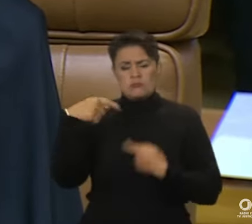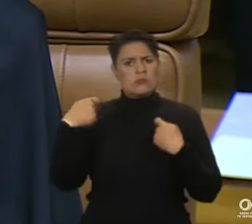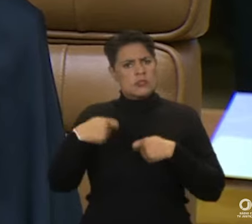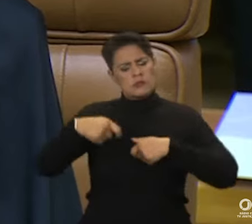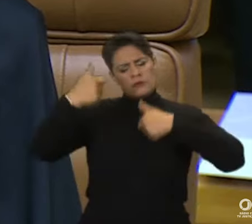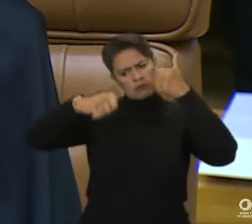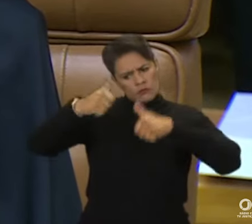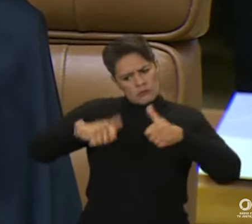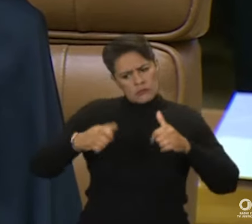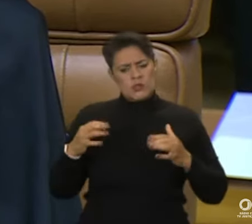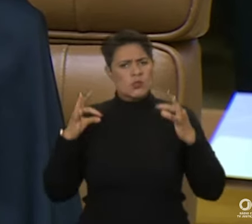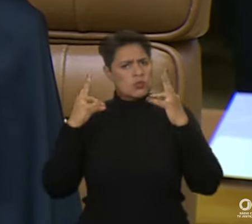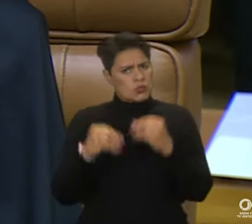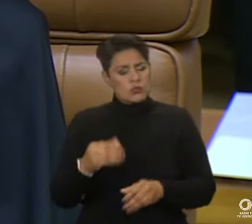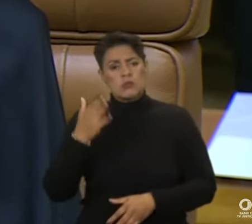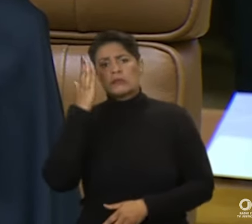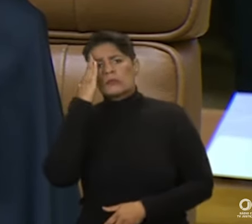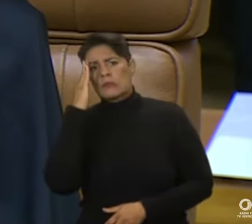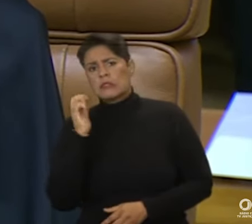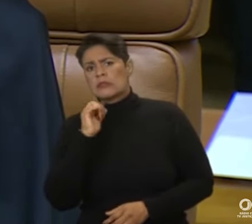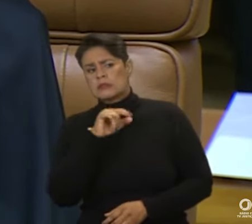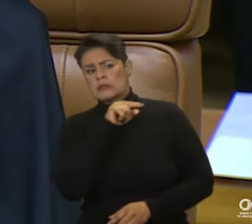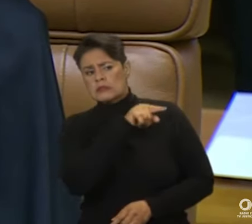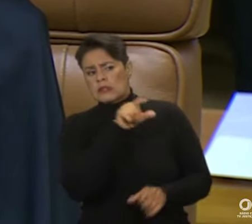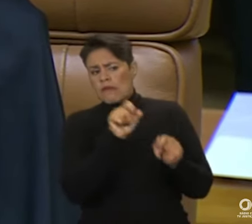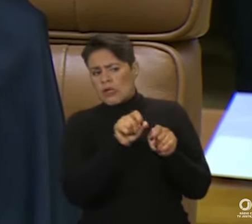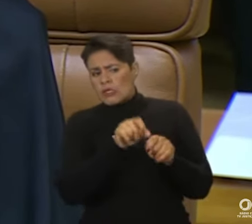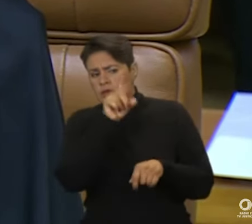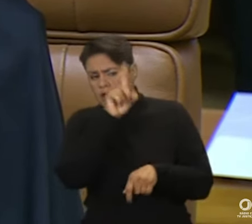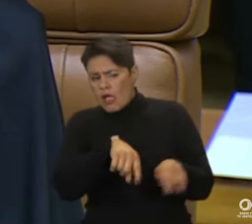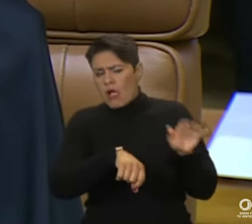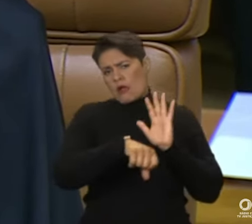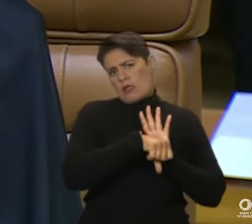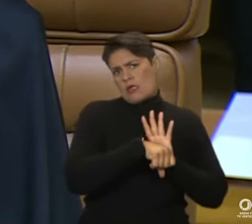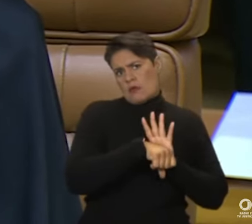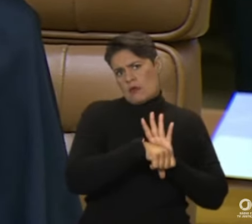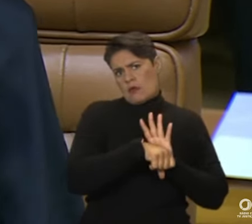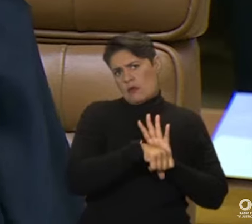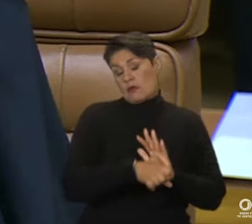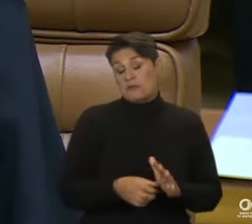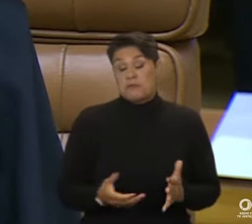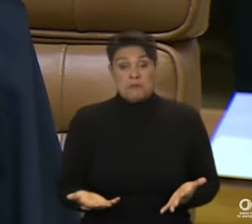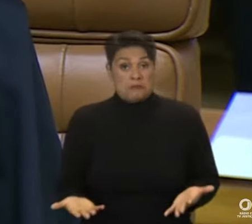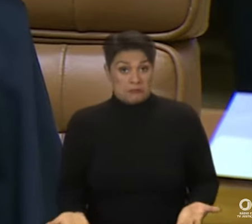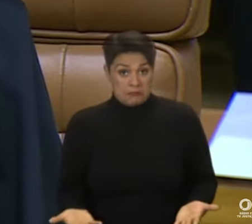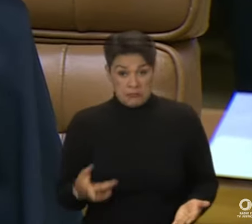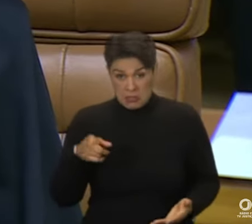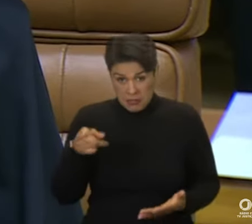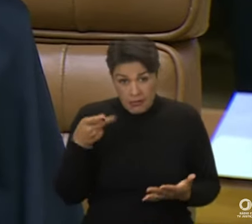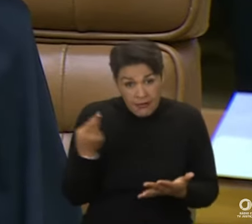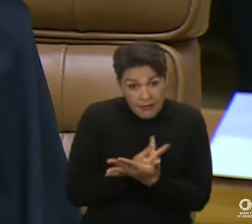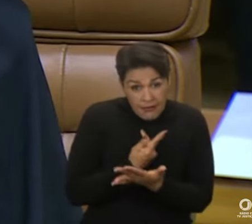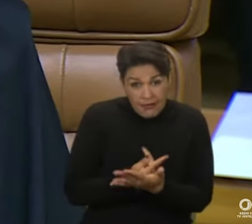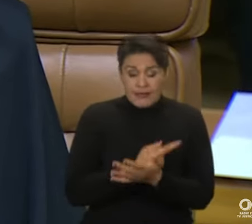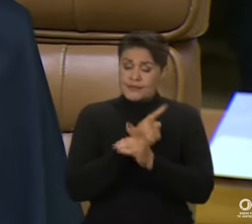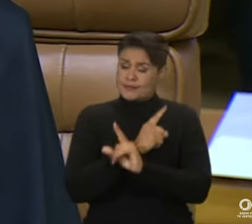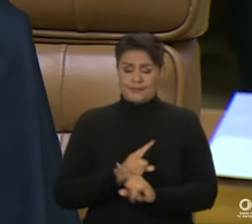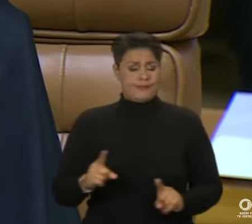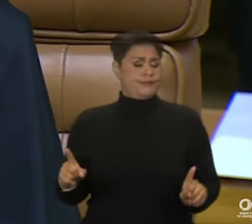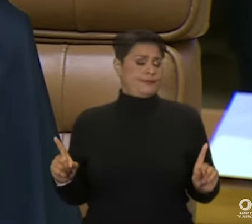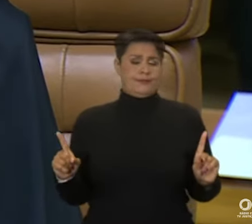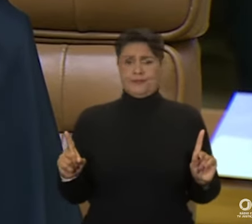e apurar eventual prática criminosa. Não há nada de irregular nessa atividade de